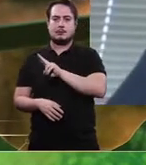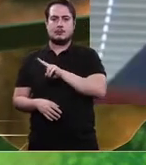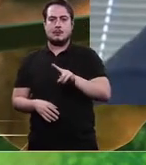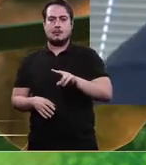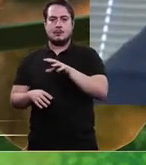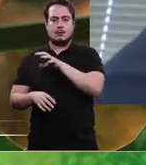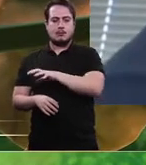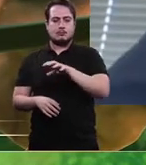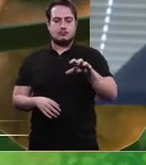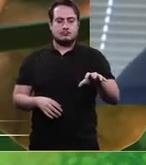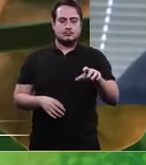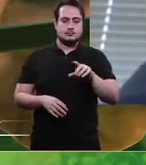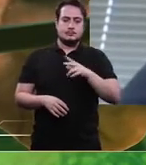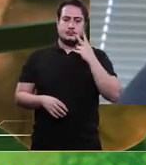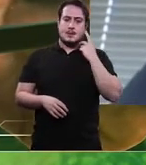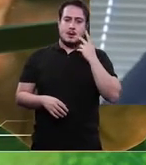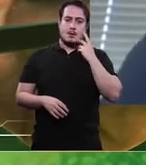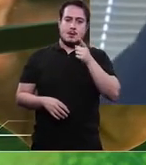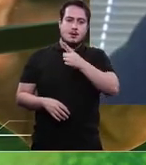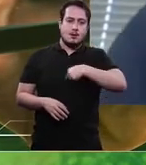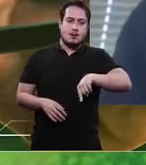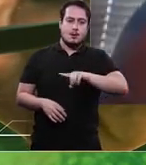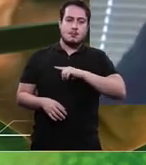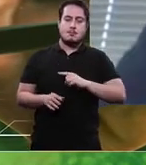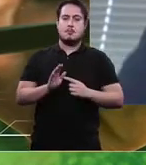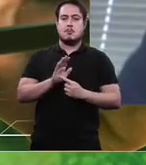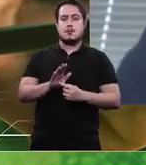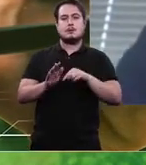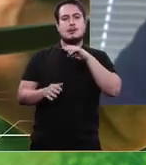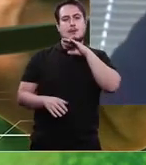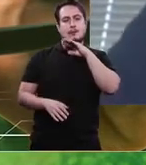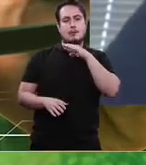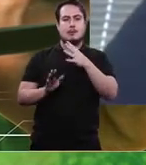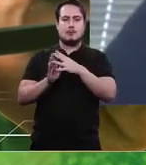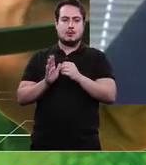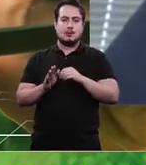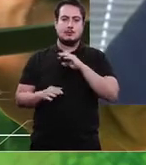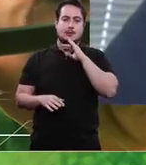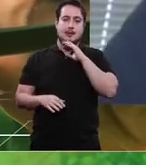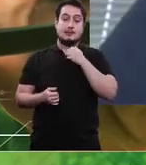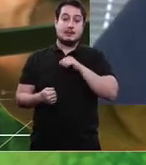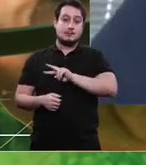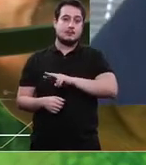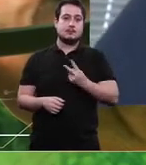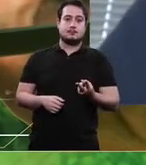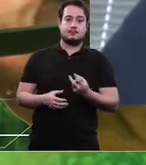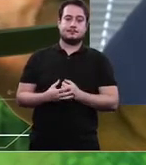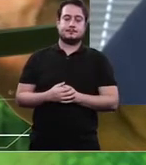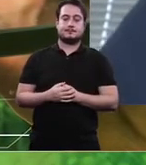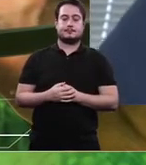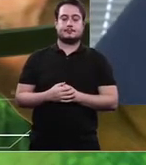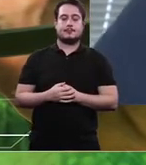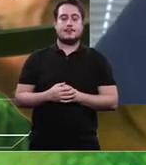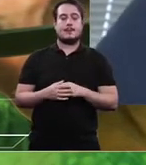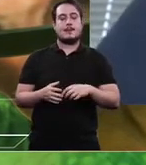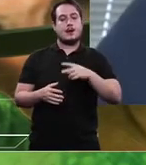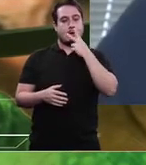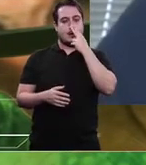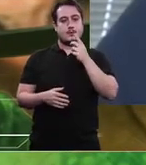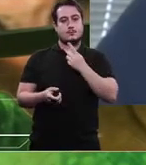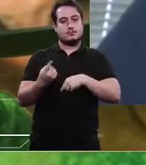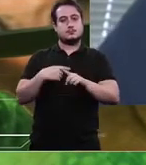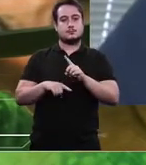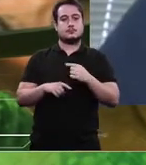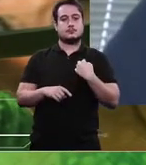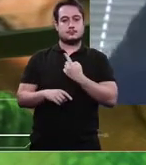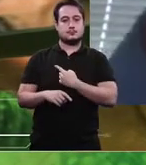e naturalmente isso pode gerar uma imagem ruim, e deveria ser o contrário, né? Então, eu acho que esse é o grande desafio